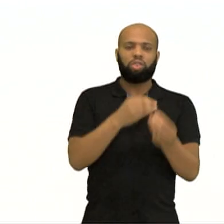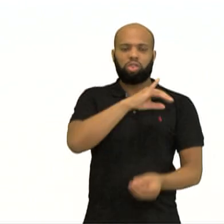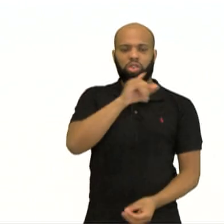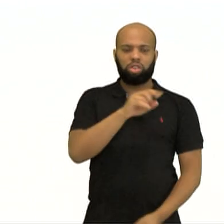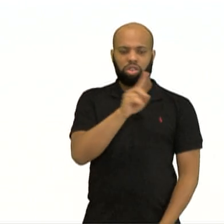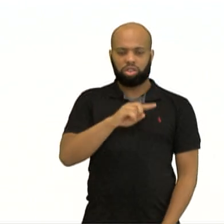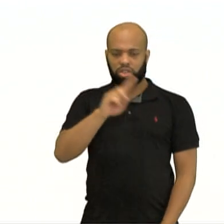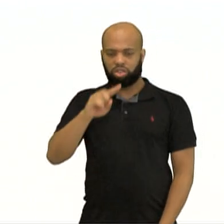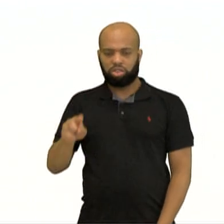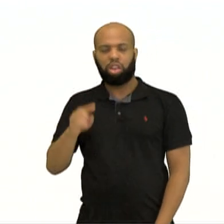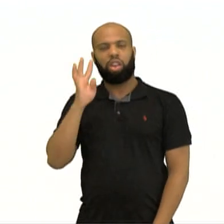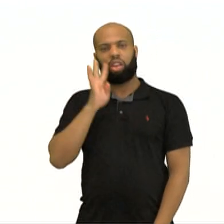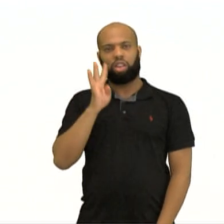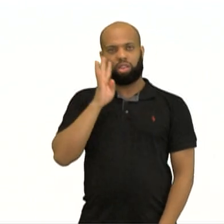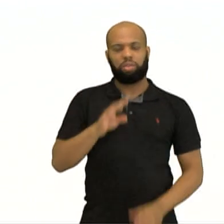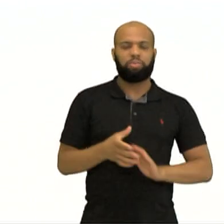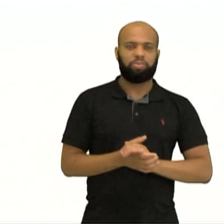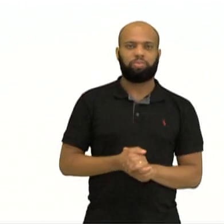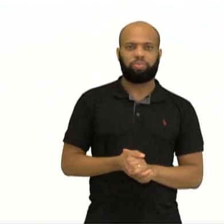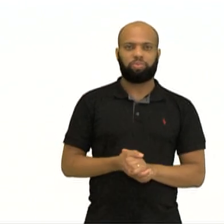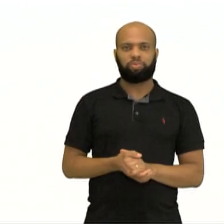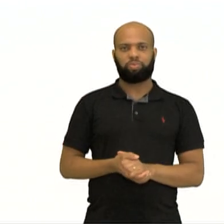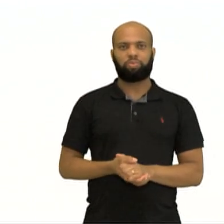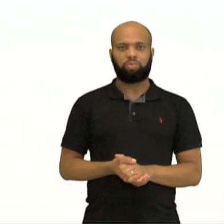é encantador.